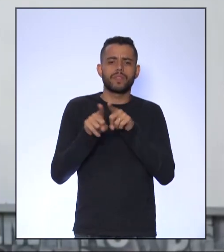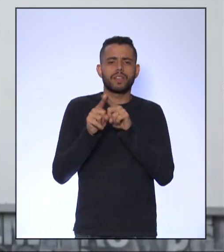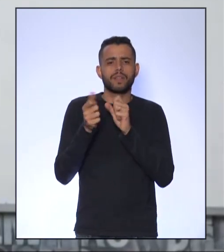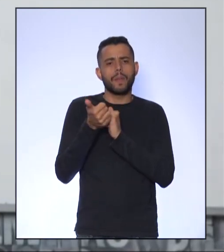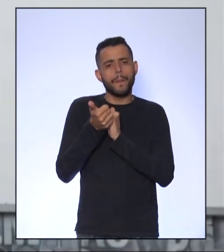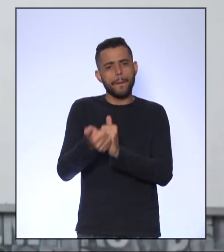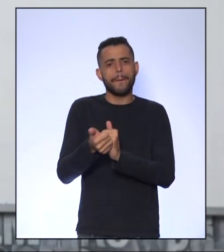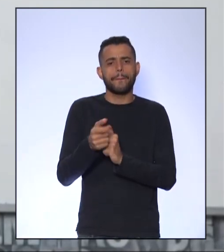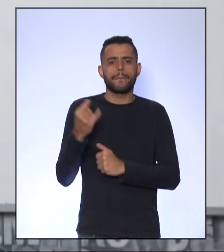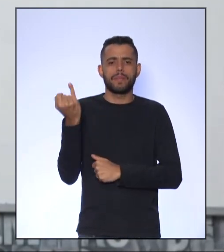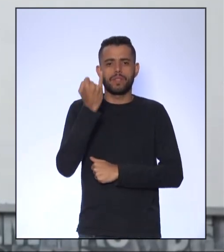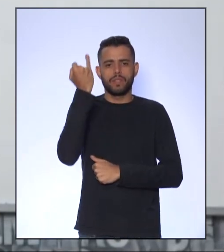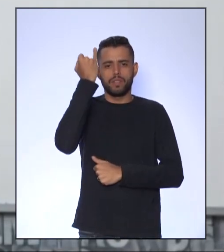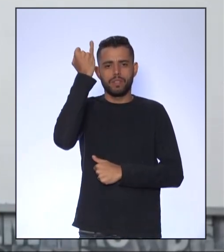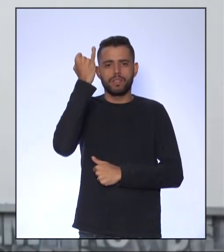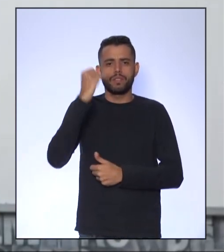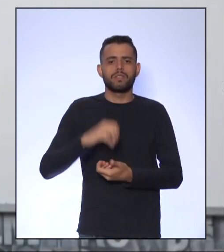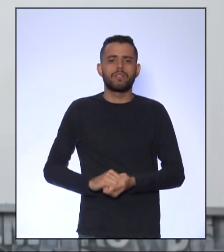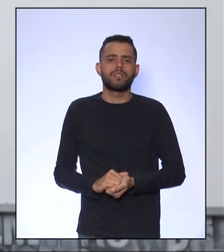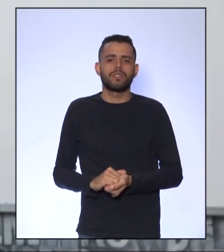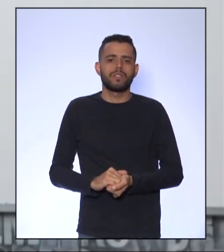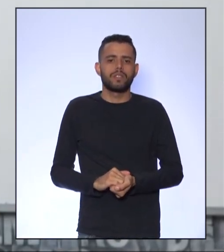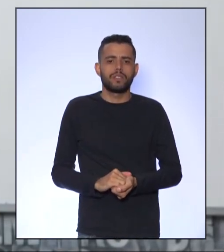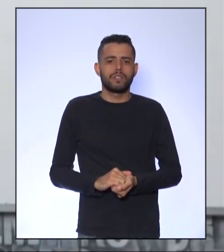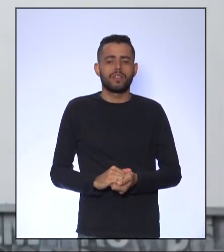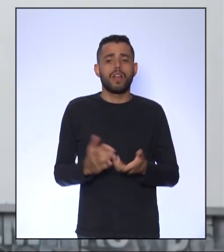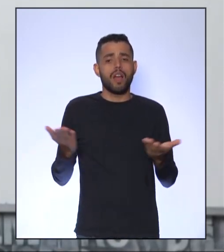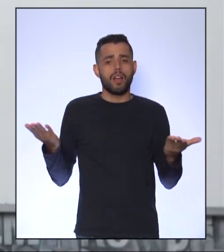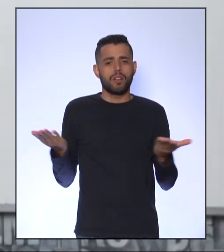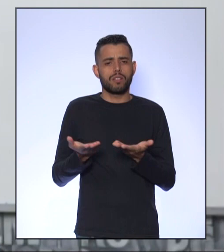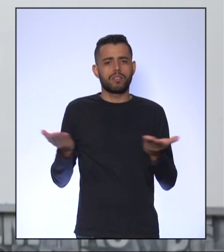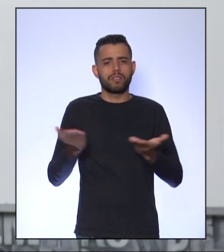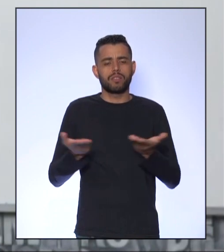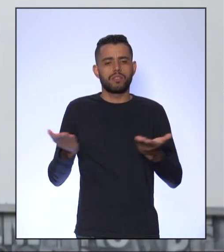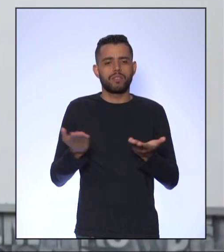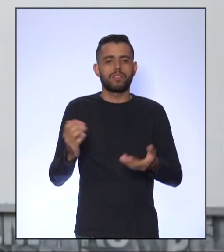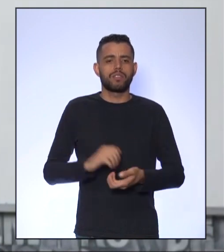isso é importantíssimo. Beleza? Agora eu vou montar para vocês